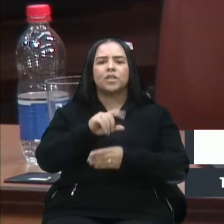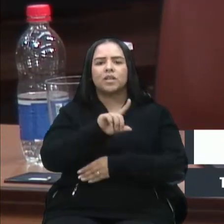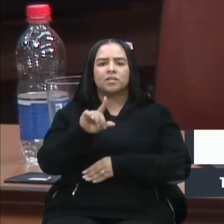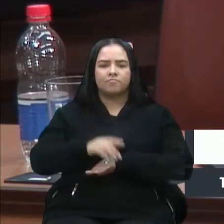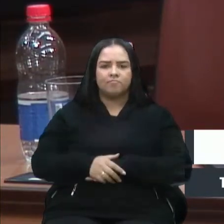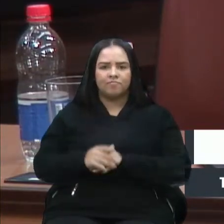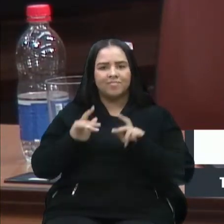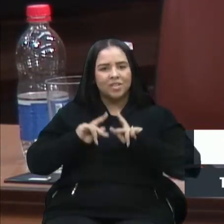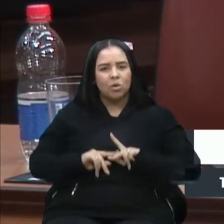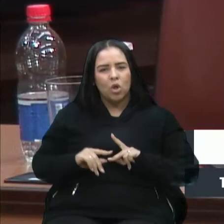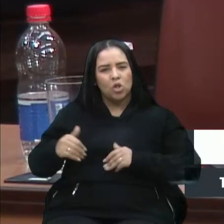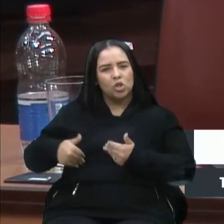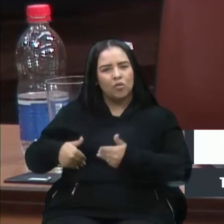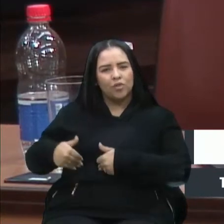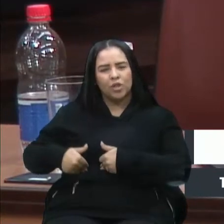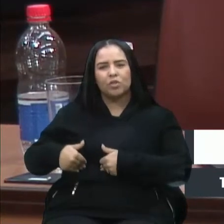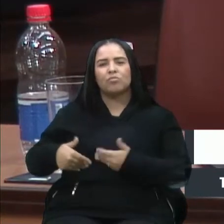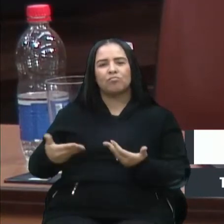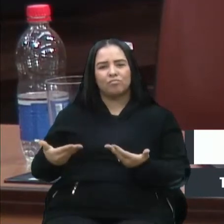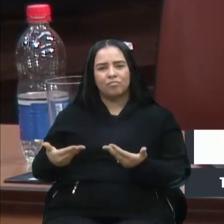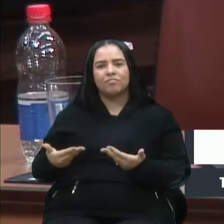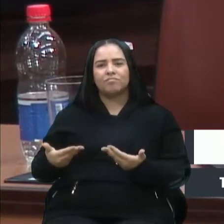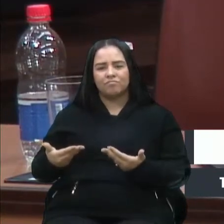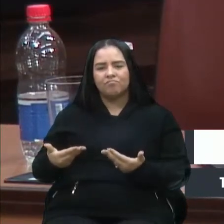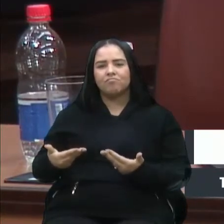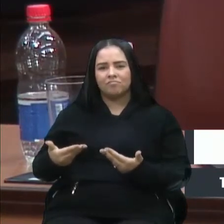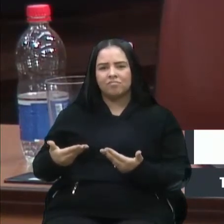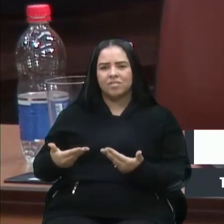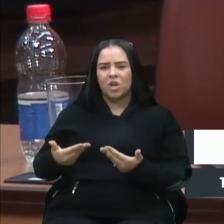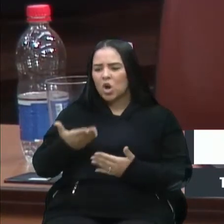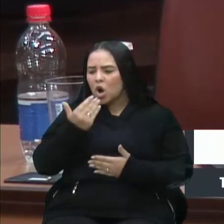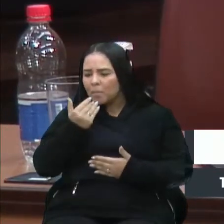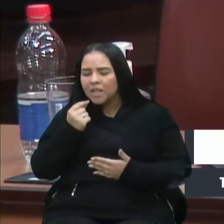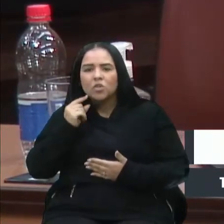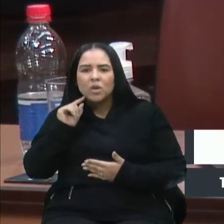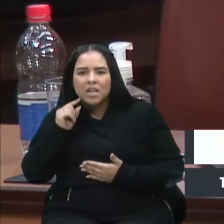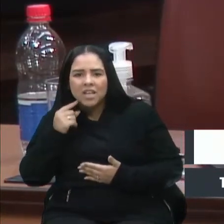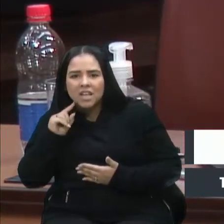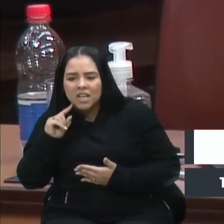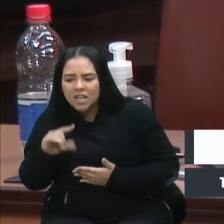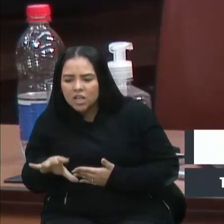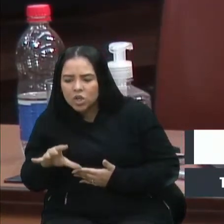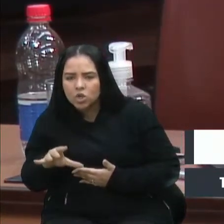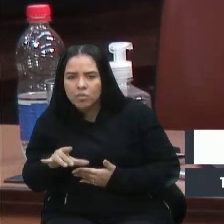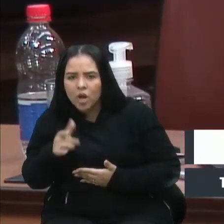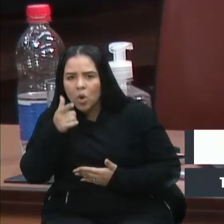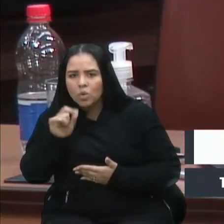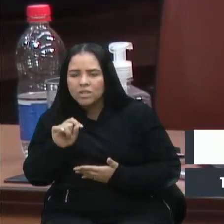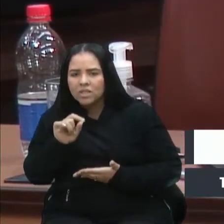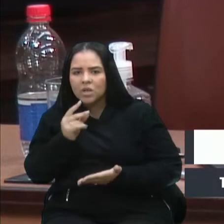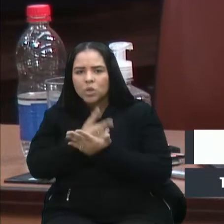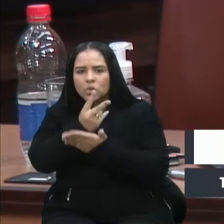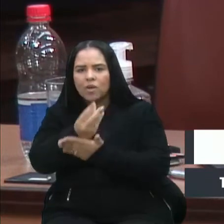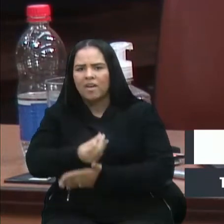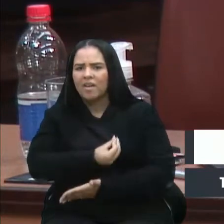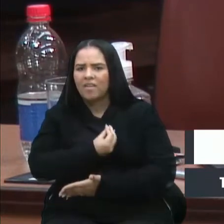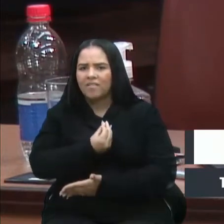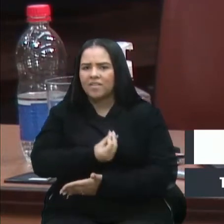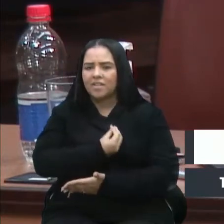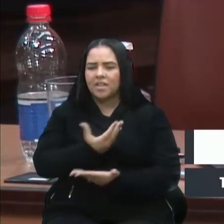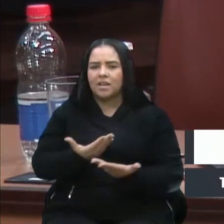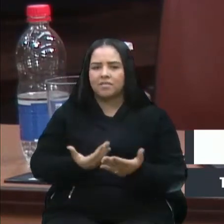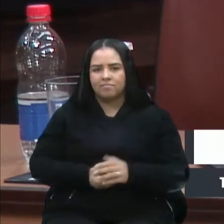Miseráveis as pessoas estão passando fome as pessoas estão comendo né lixo para poder sobreviver então não teria como